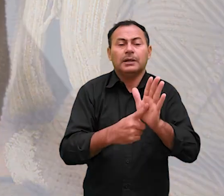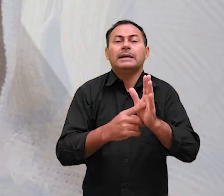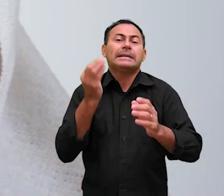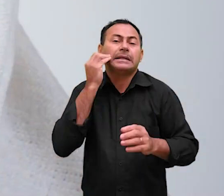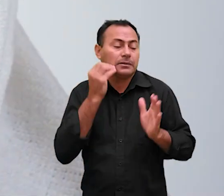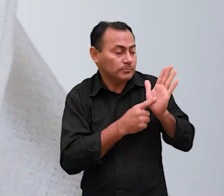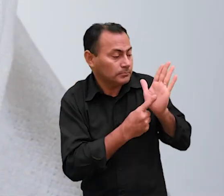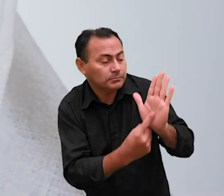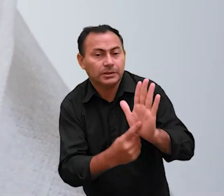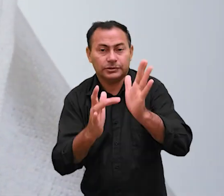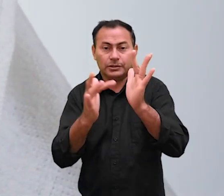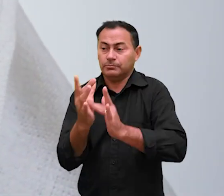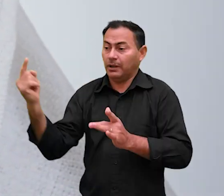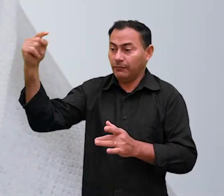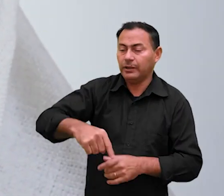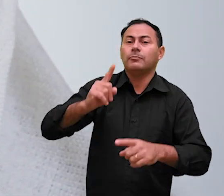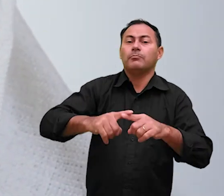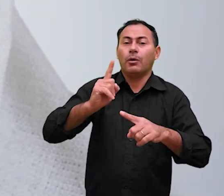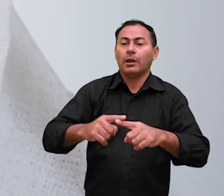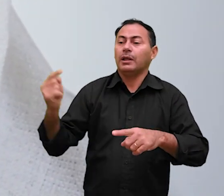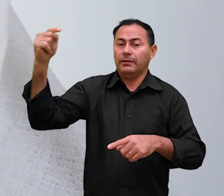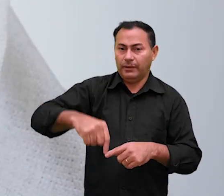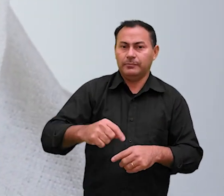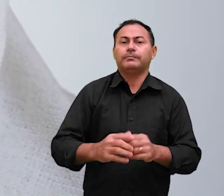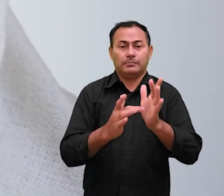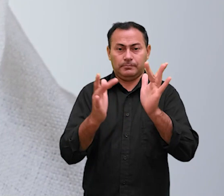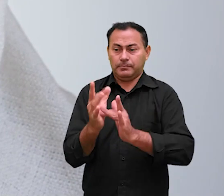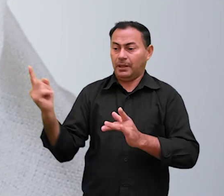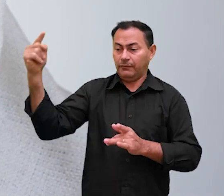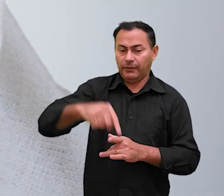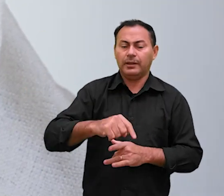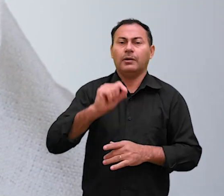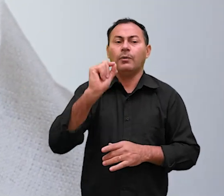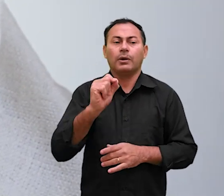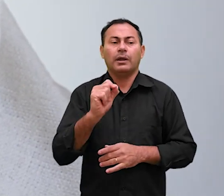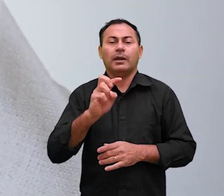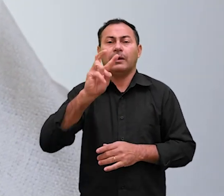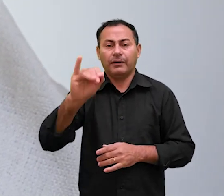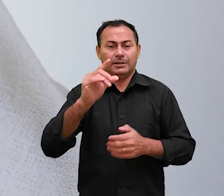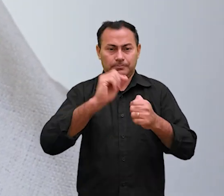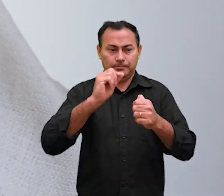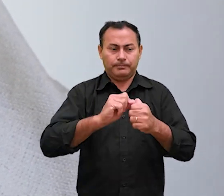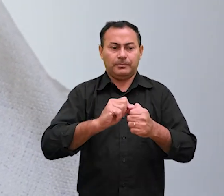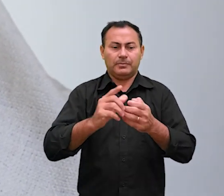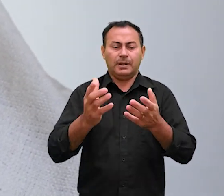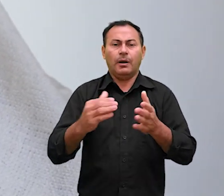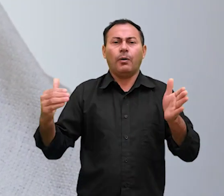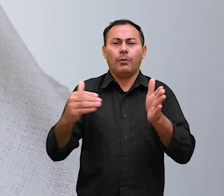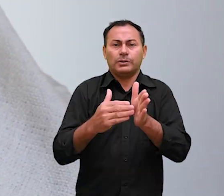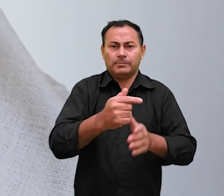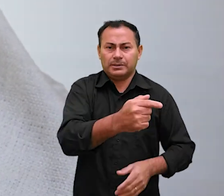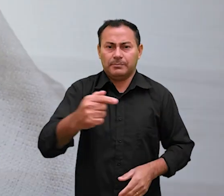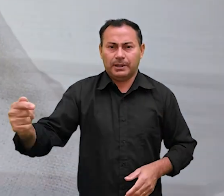estão tentando nos dizer que Jesus veio e por que ele veio. Ele veio para o que ele iria realizar naquela